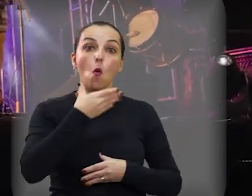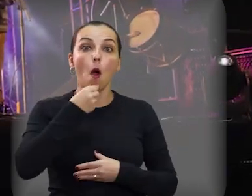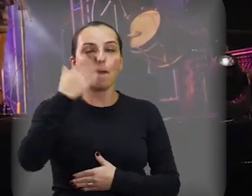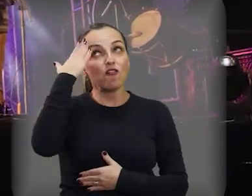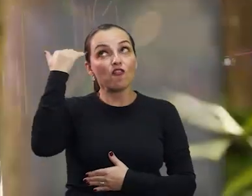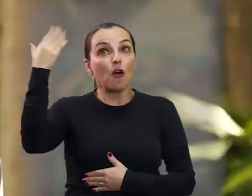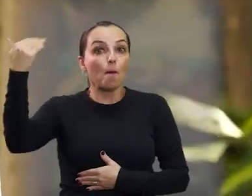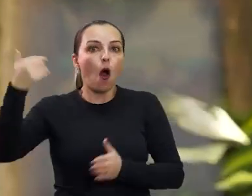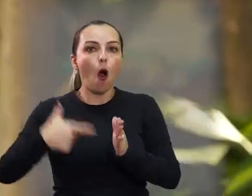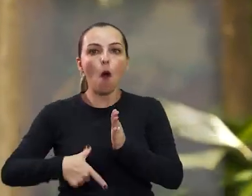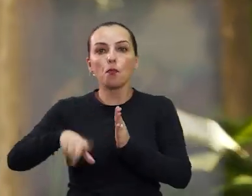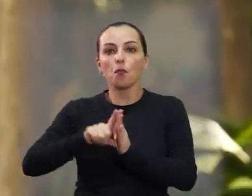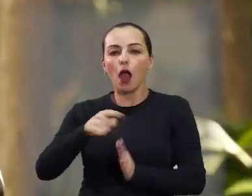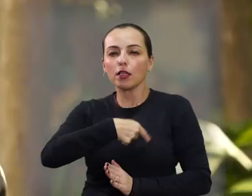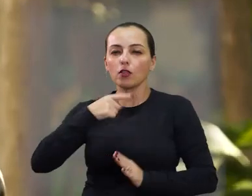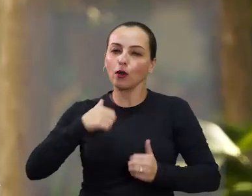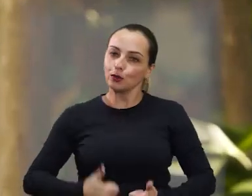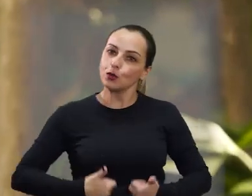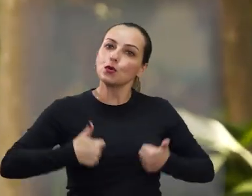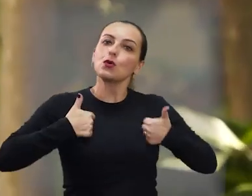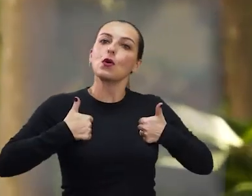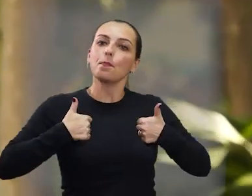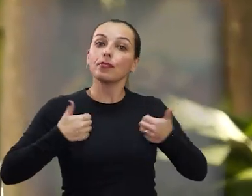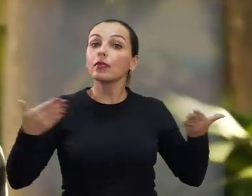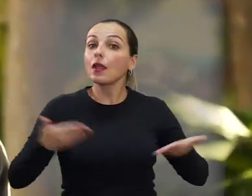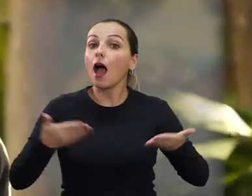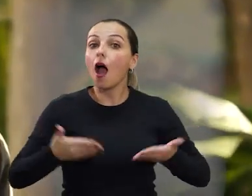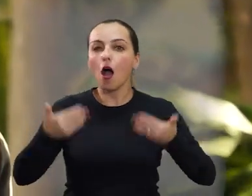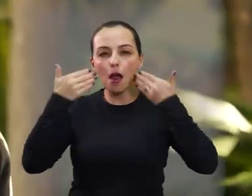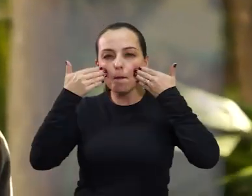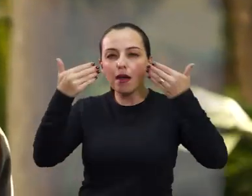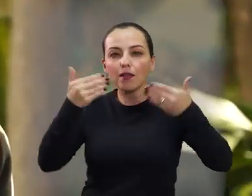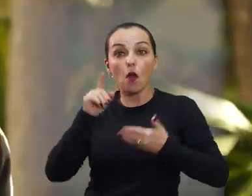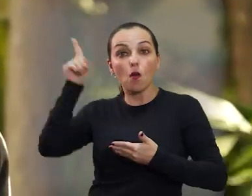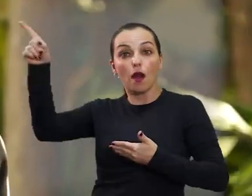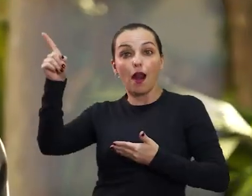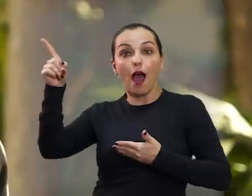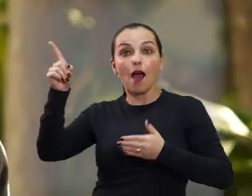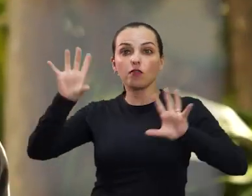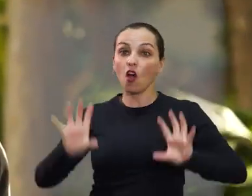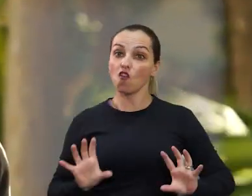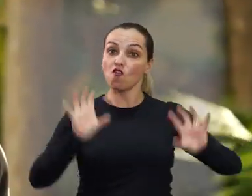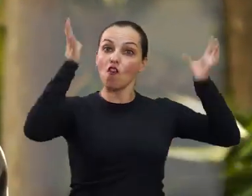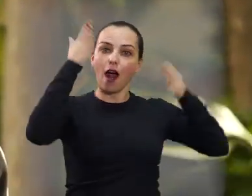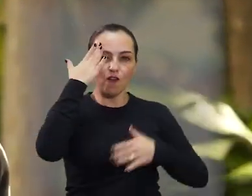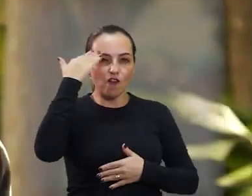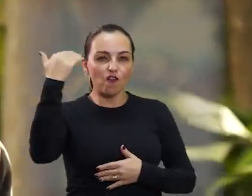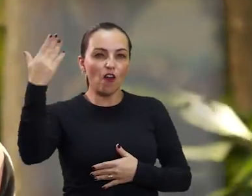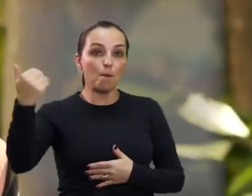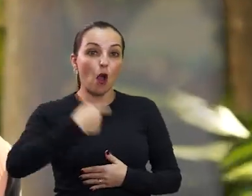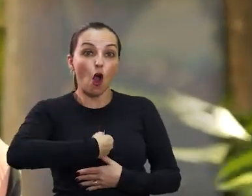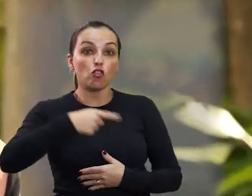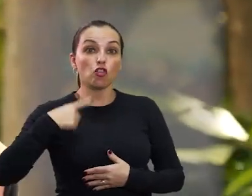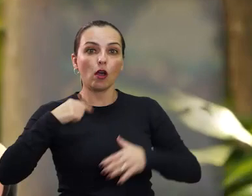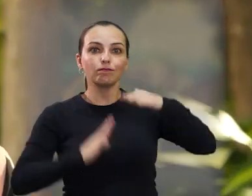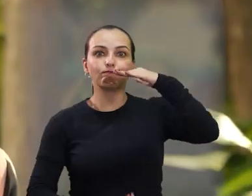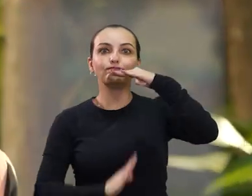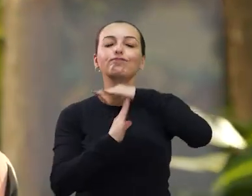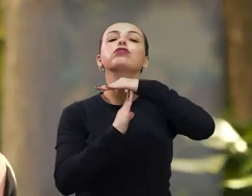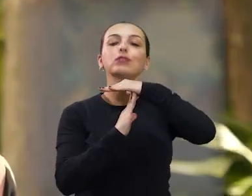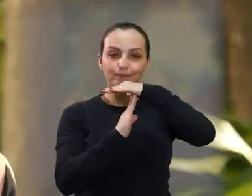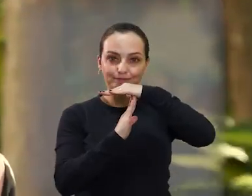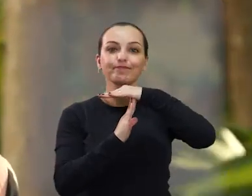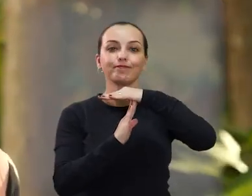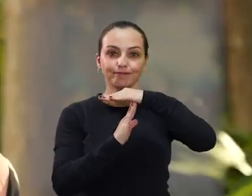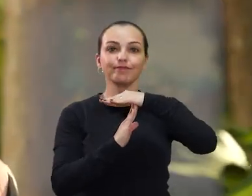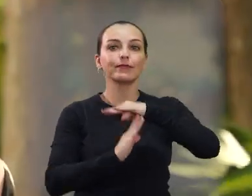Amir Sater, que foi um privilégio pra gente. E agora, né, apresentando no...